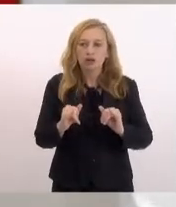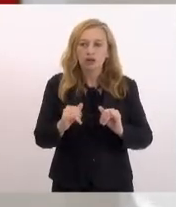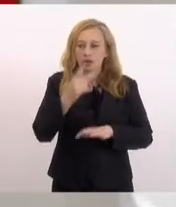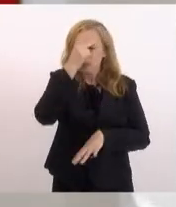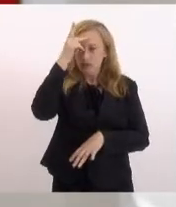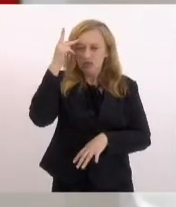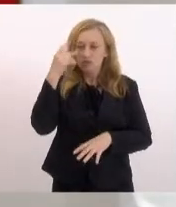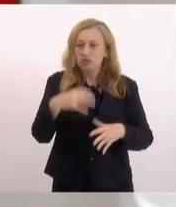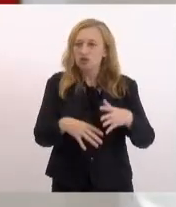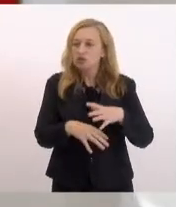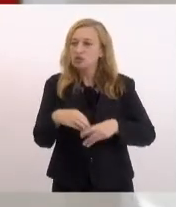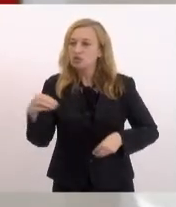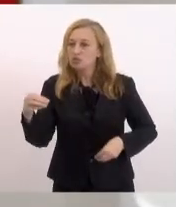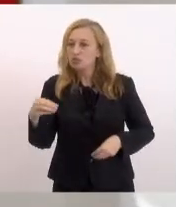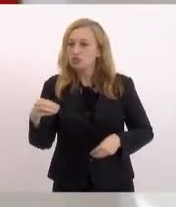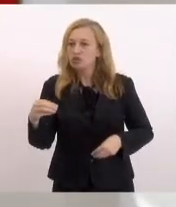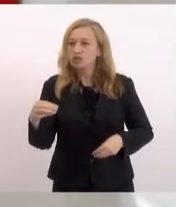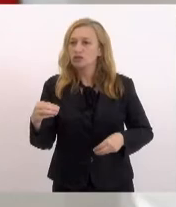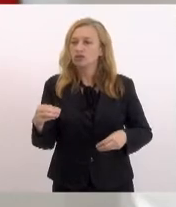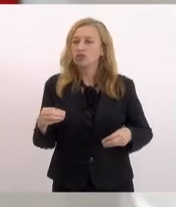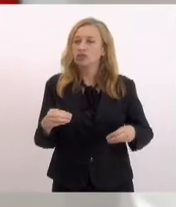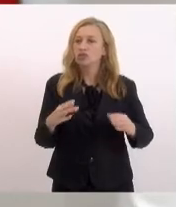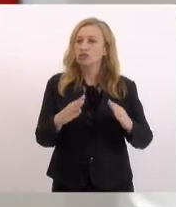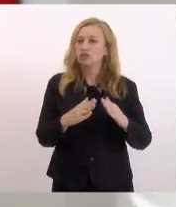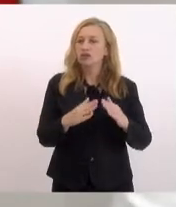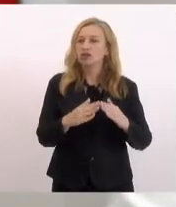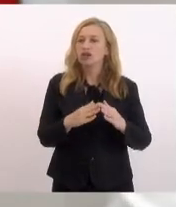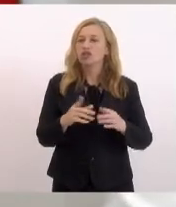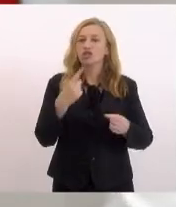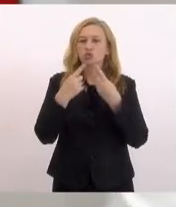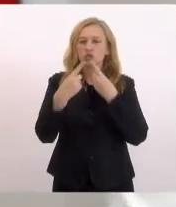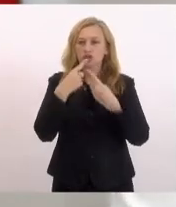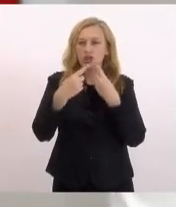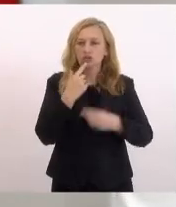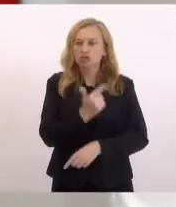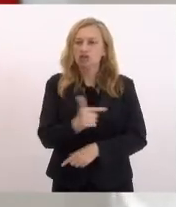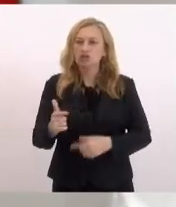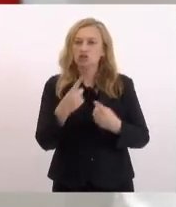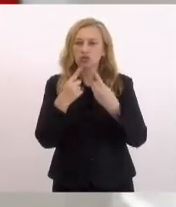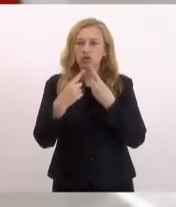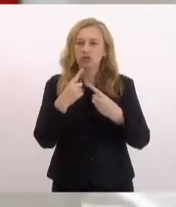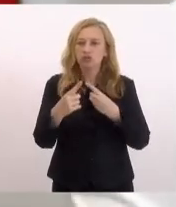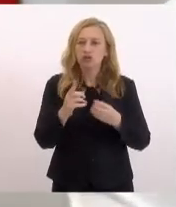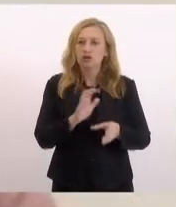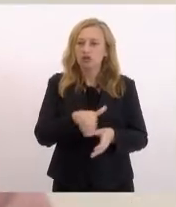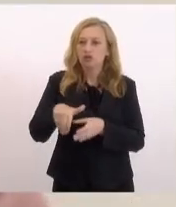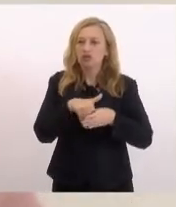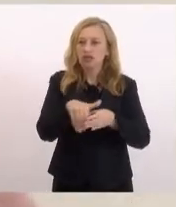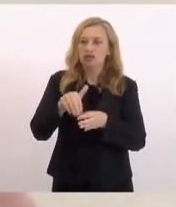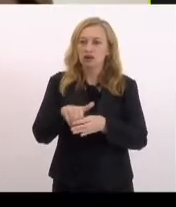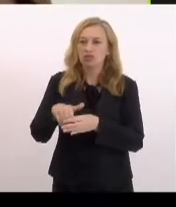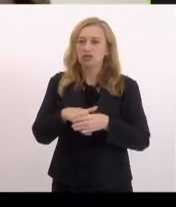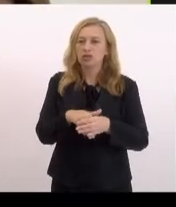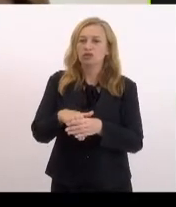desaparecidas nos sites das empresas que mencionam. Em discussão, não havendo que queira discutir, encerrada a discussão, em votação.